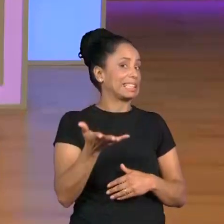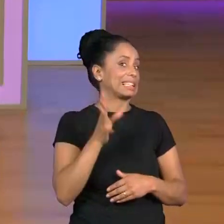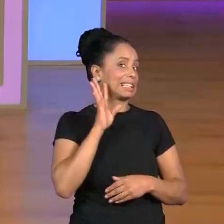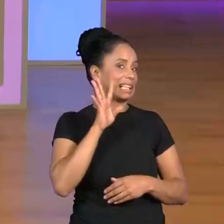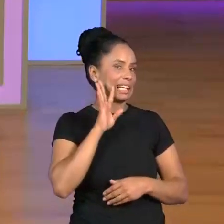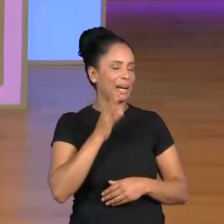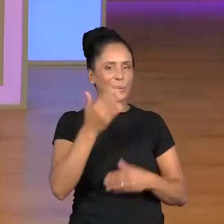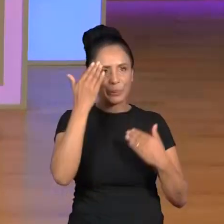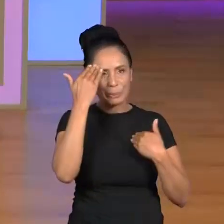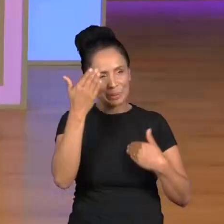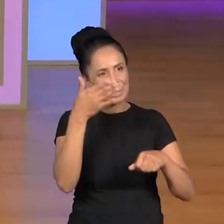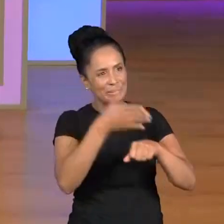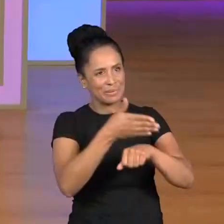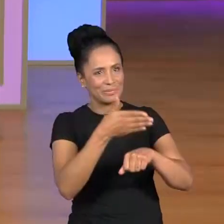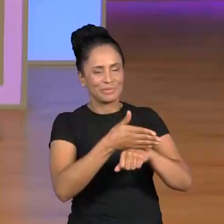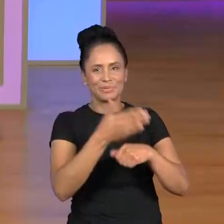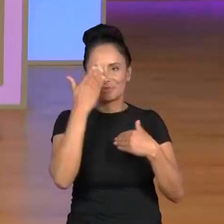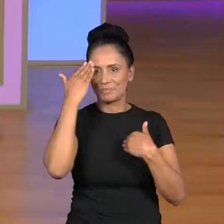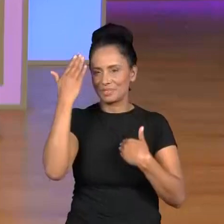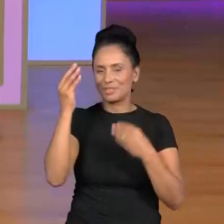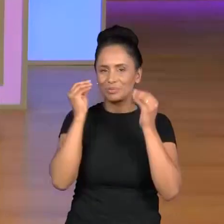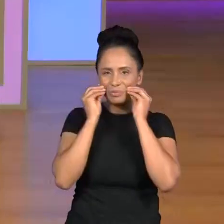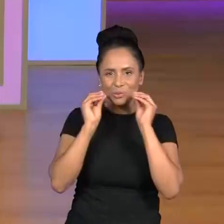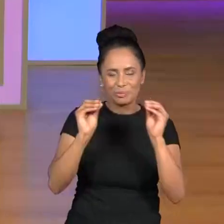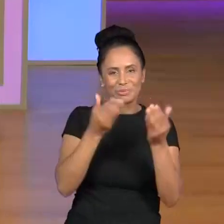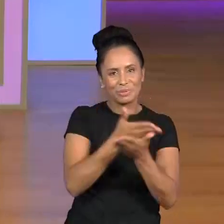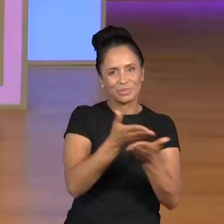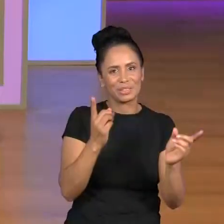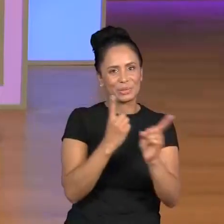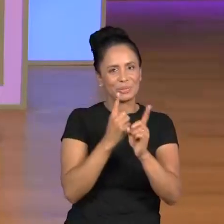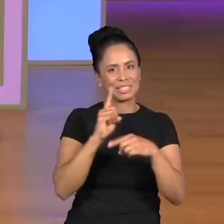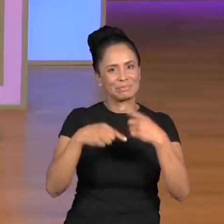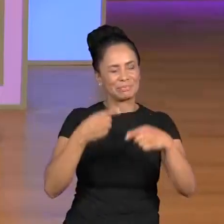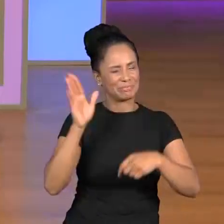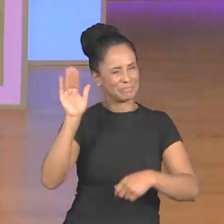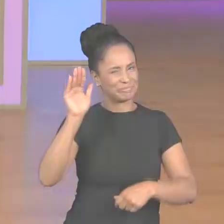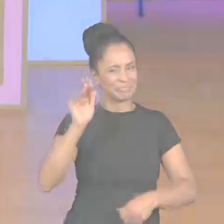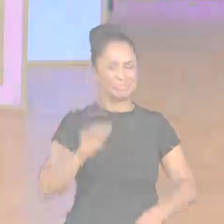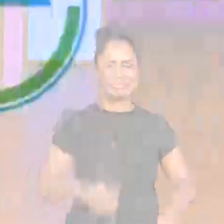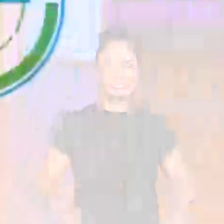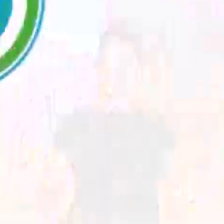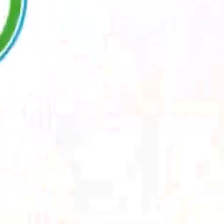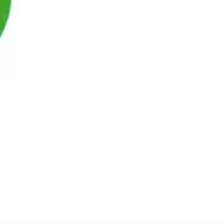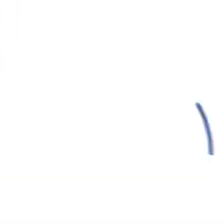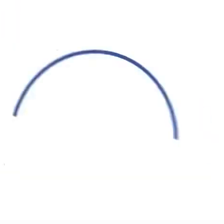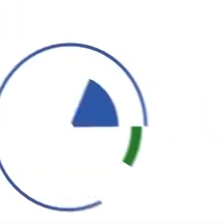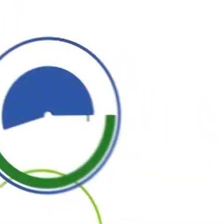Obrigada pela companhia e participação. Super beijo, pessoal, e até a próxima. Tchau, tchau.